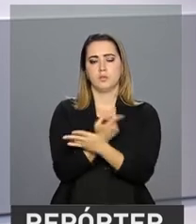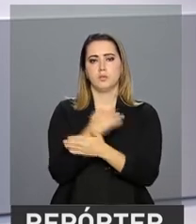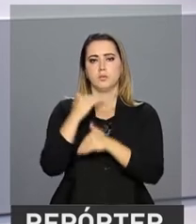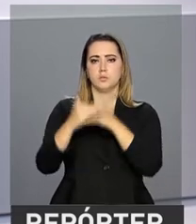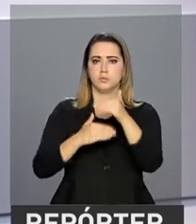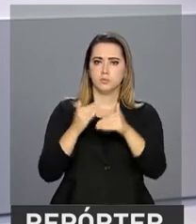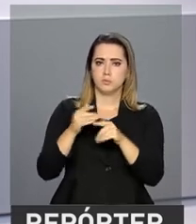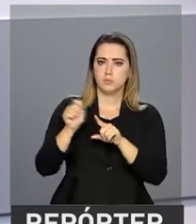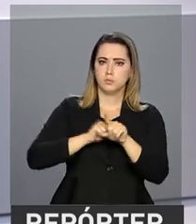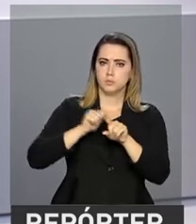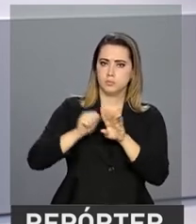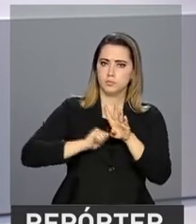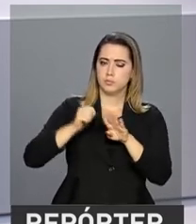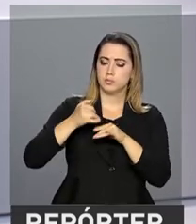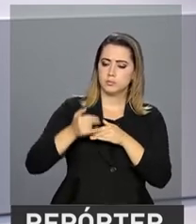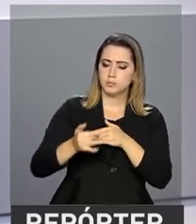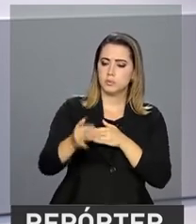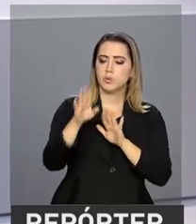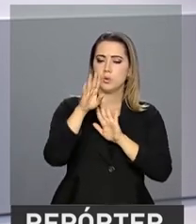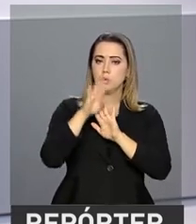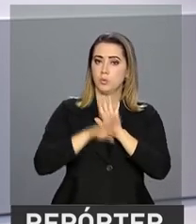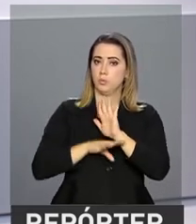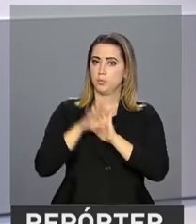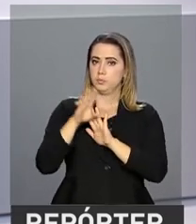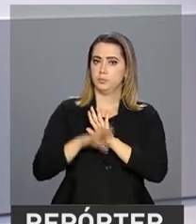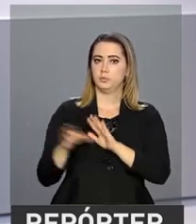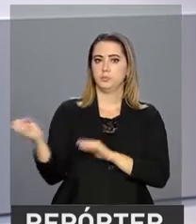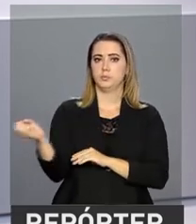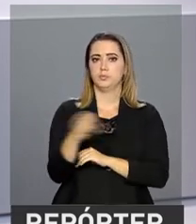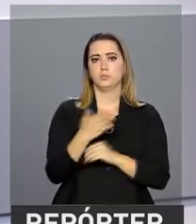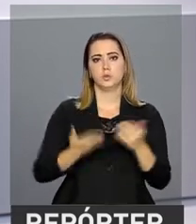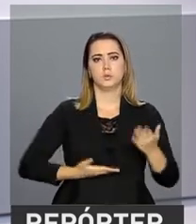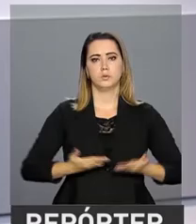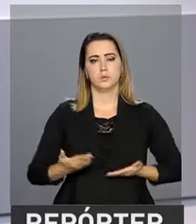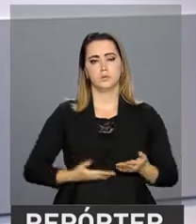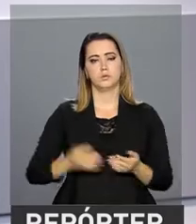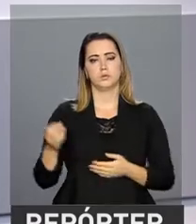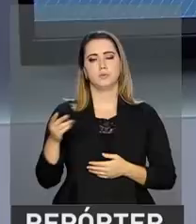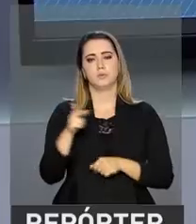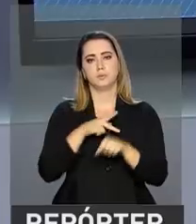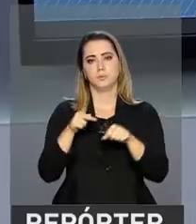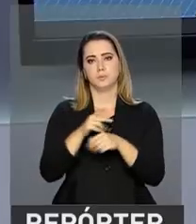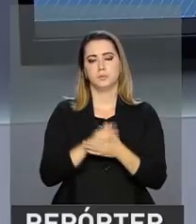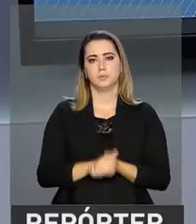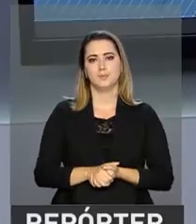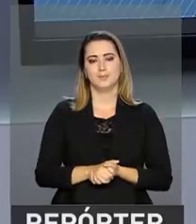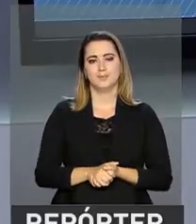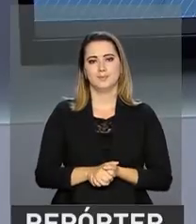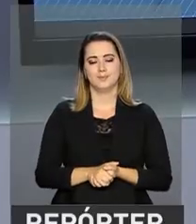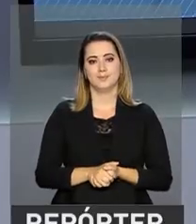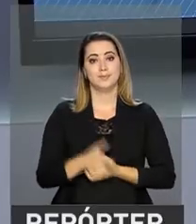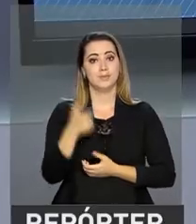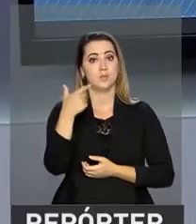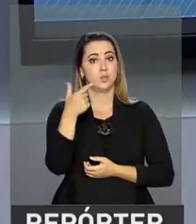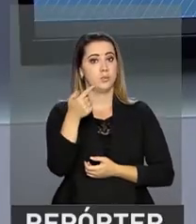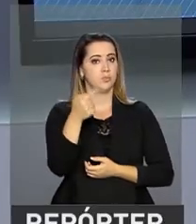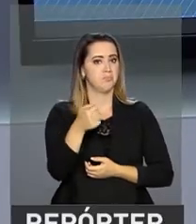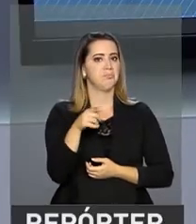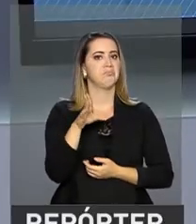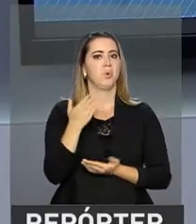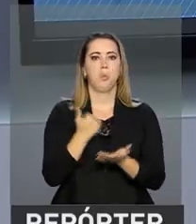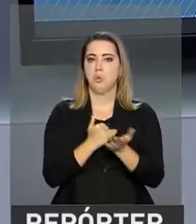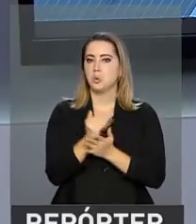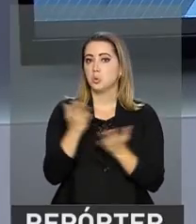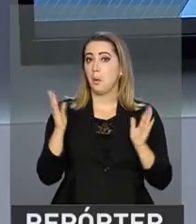realizados nos próximos meses dentro de um plano para modernizar os serviços no país 2017 ainda nem